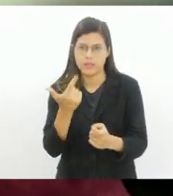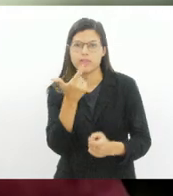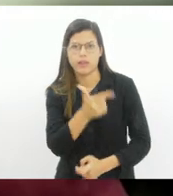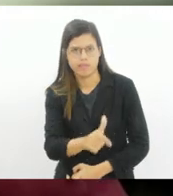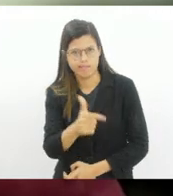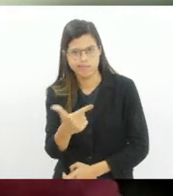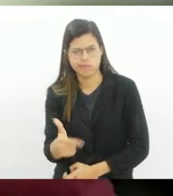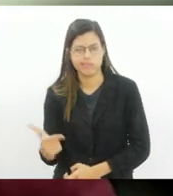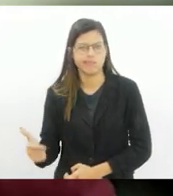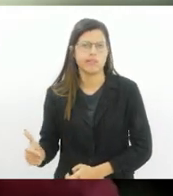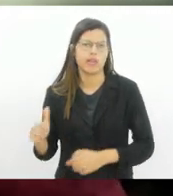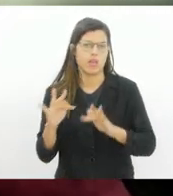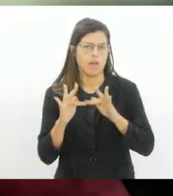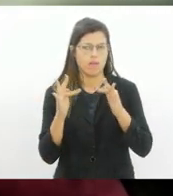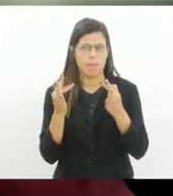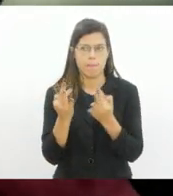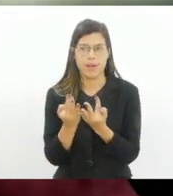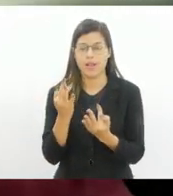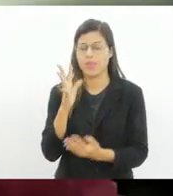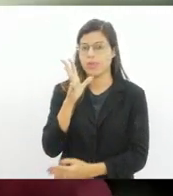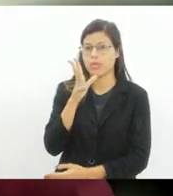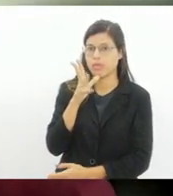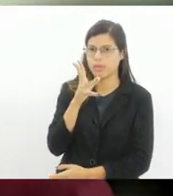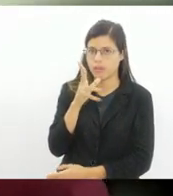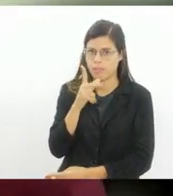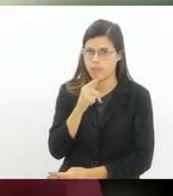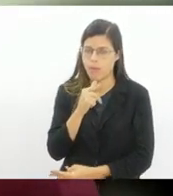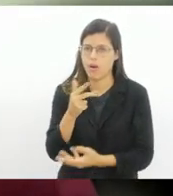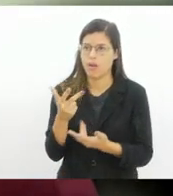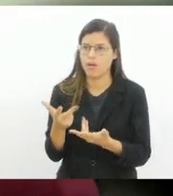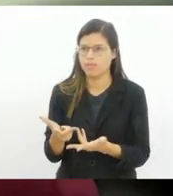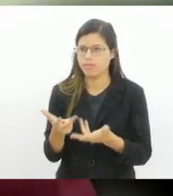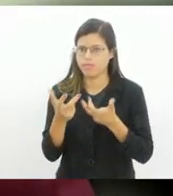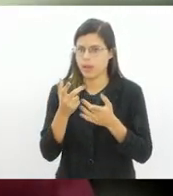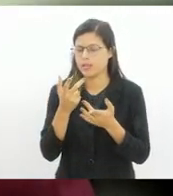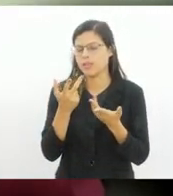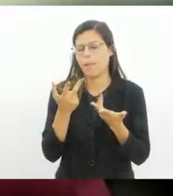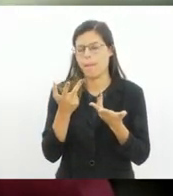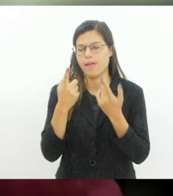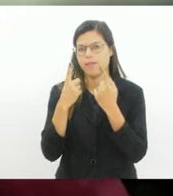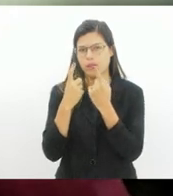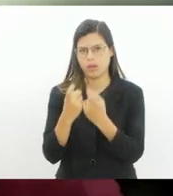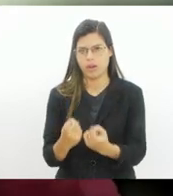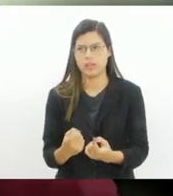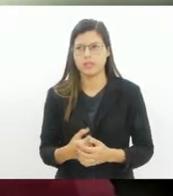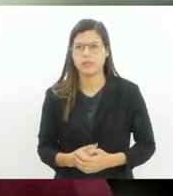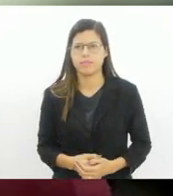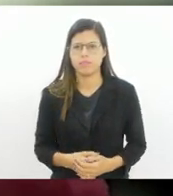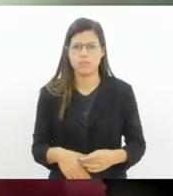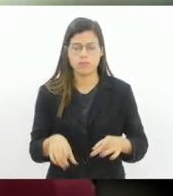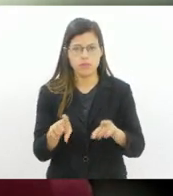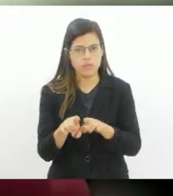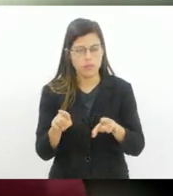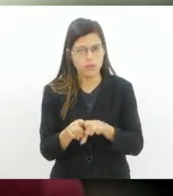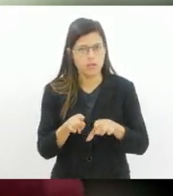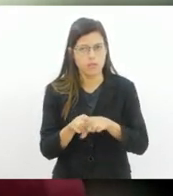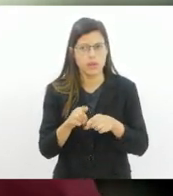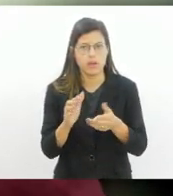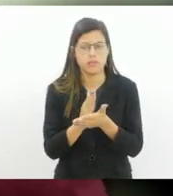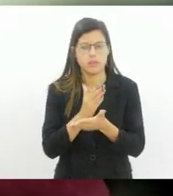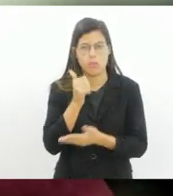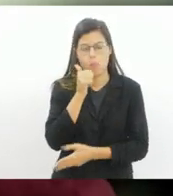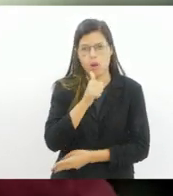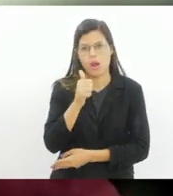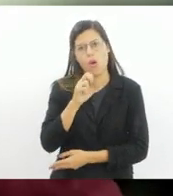reiterada no seio familiar, com uma demora muito grande para a identificação dessa violência, e casos também em que as mulheres ou as meninas